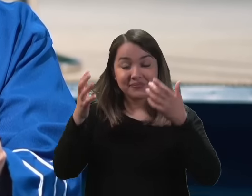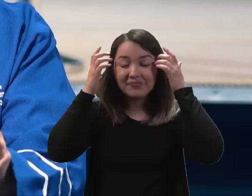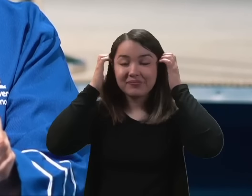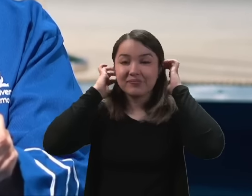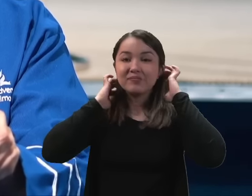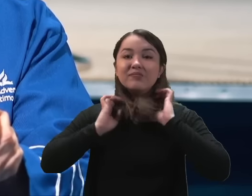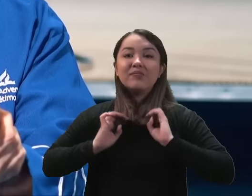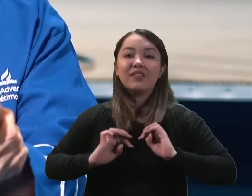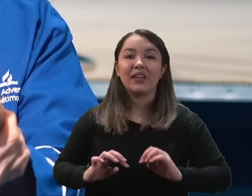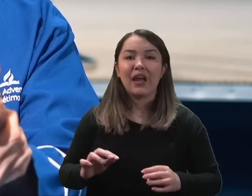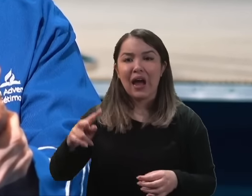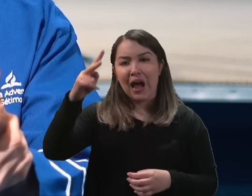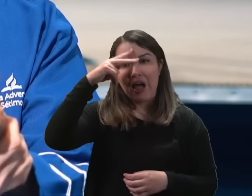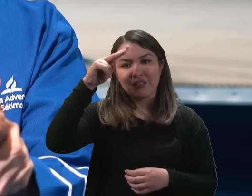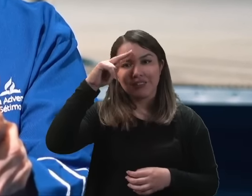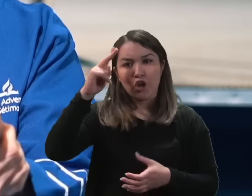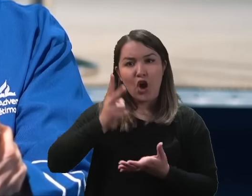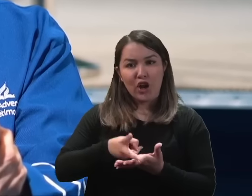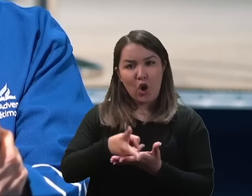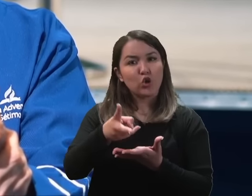a história continua